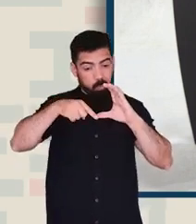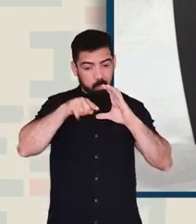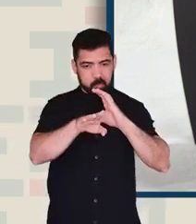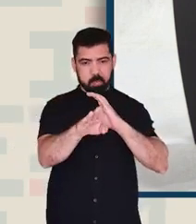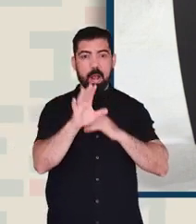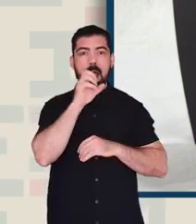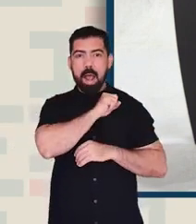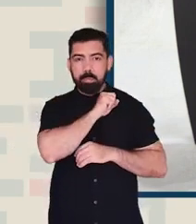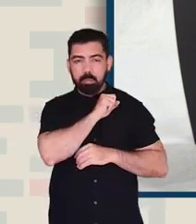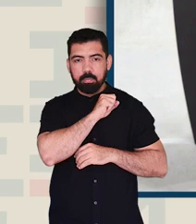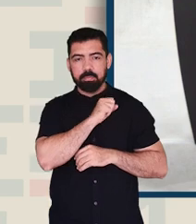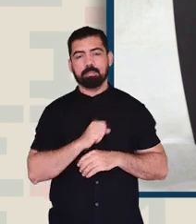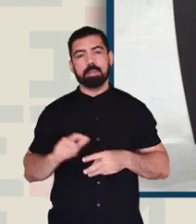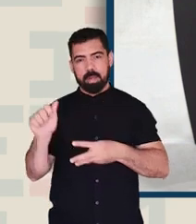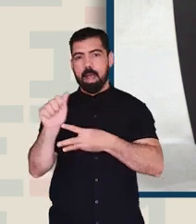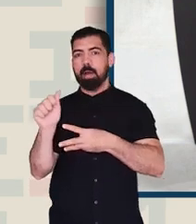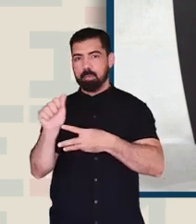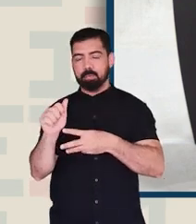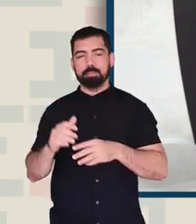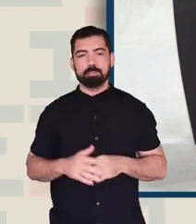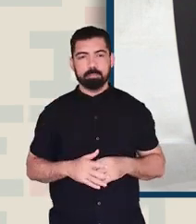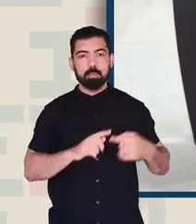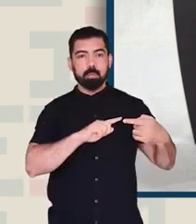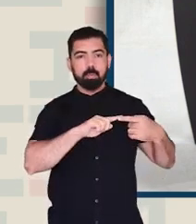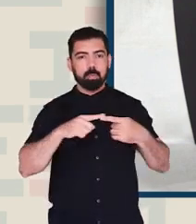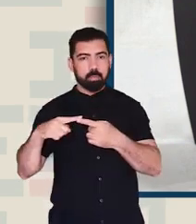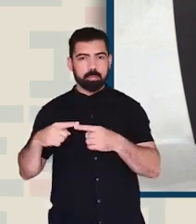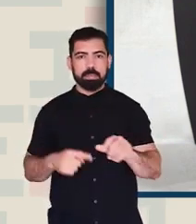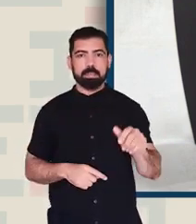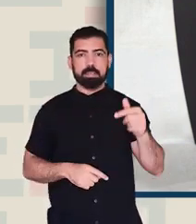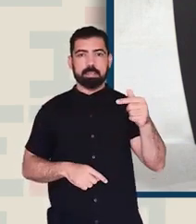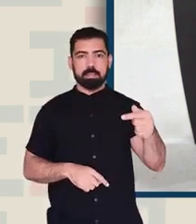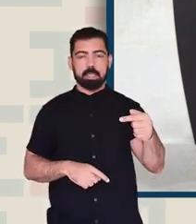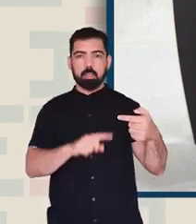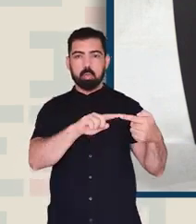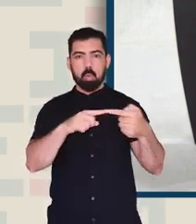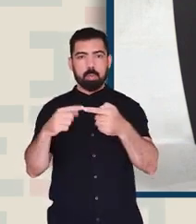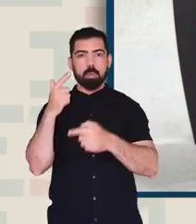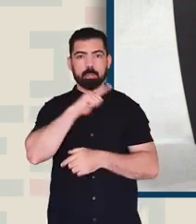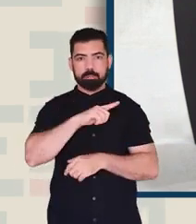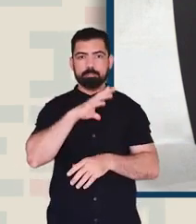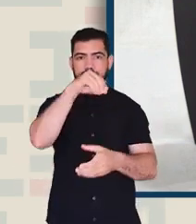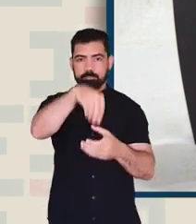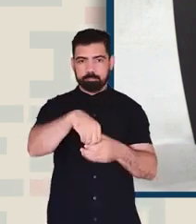E só para a gente entender, são 7 combinações possíveis, tá certo?